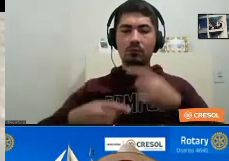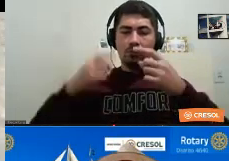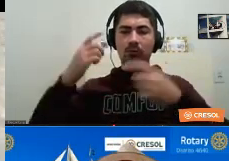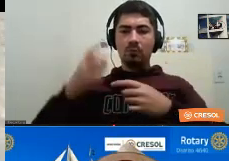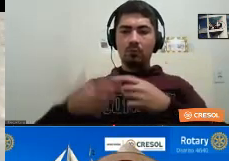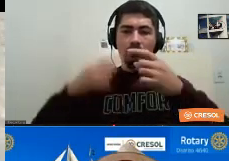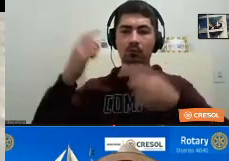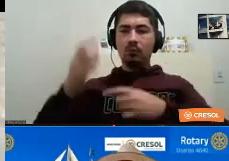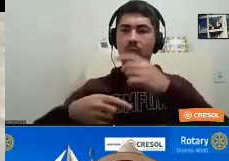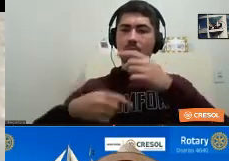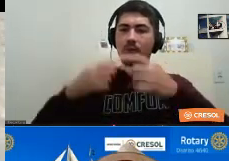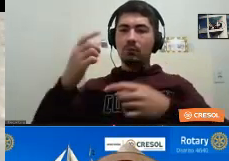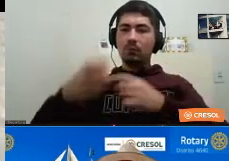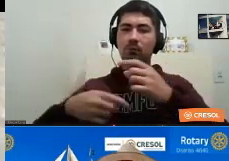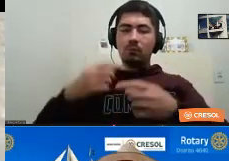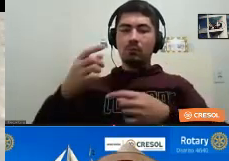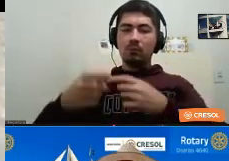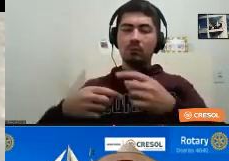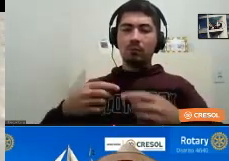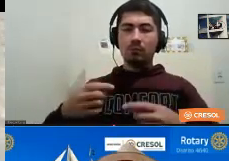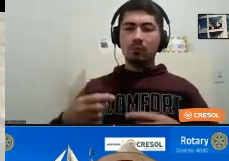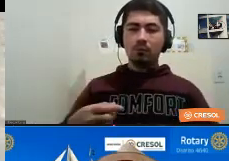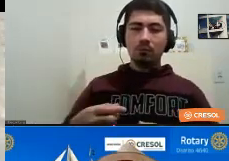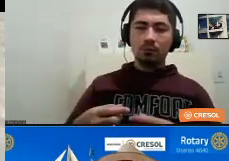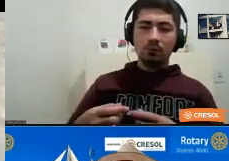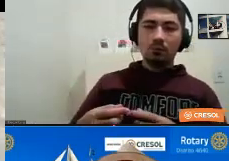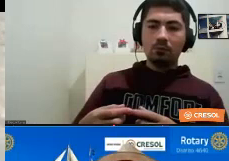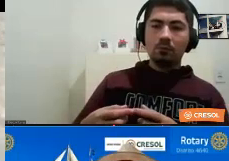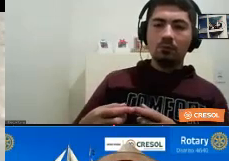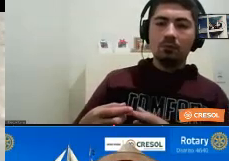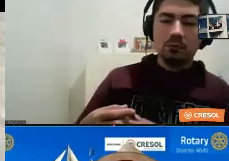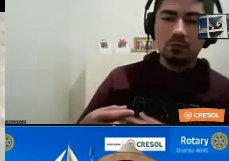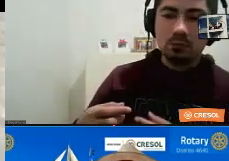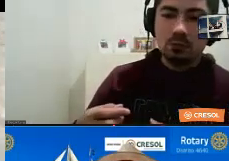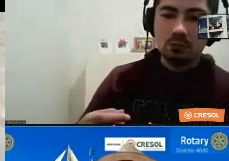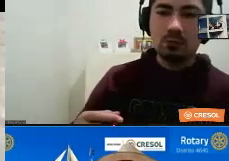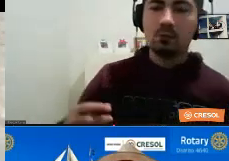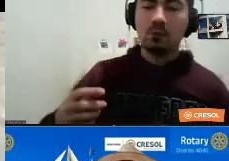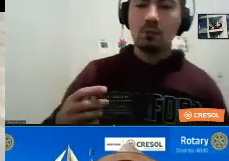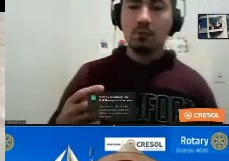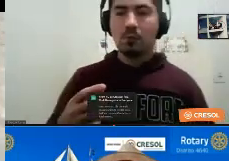em O-Res, eu consegui chegar ao nível de $1 milhão.